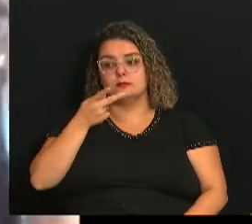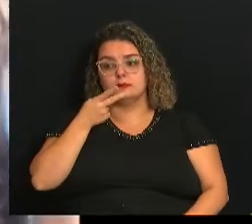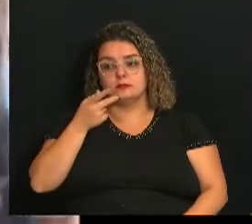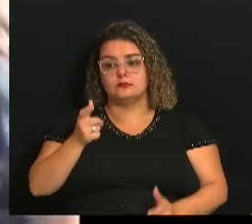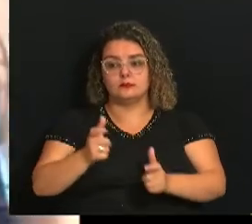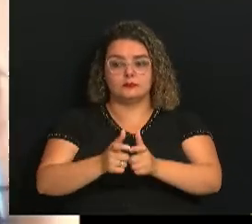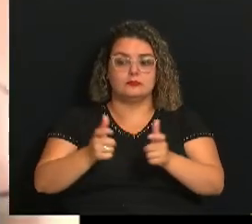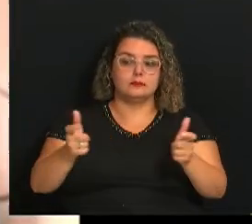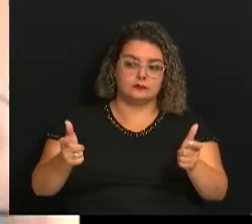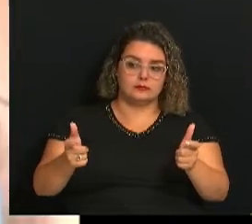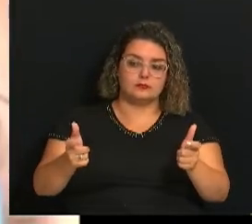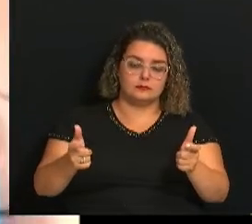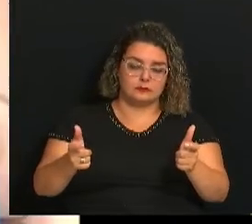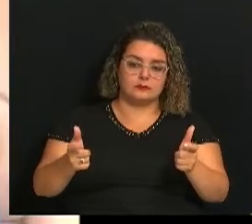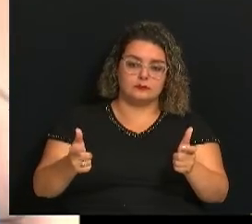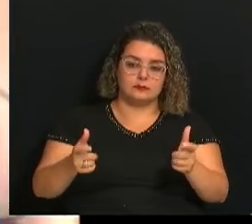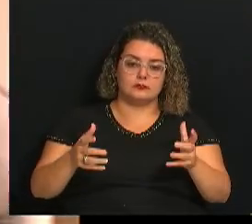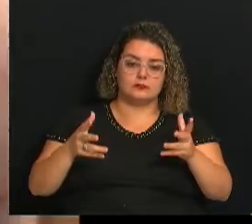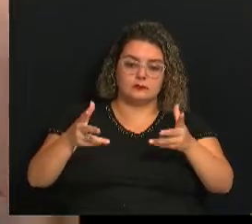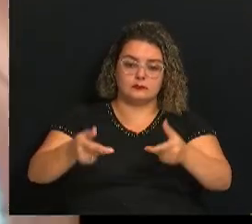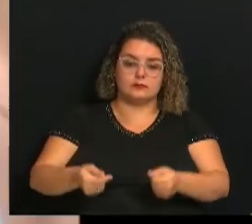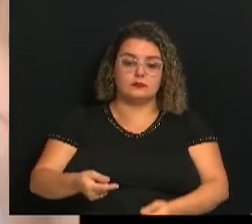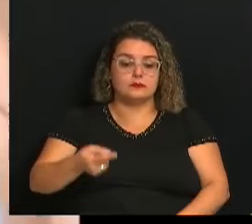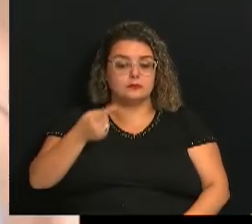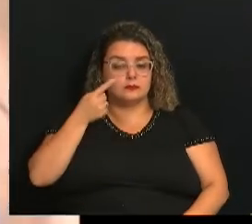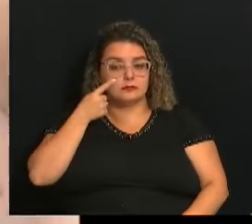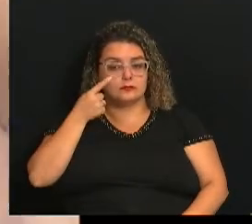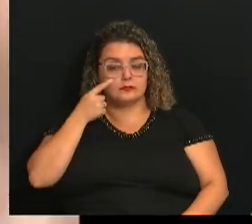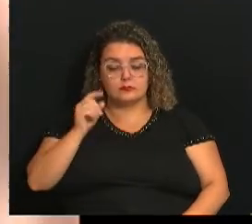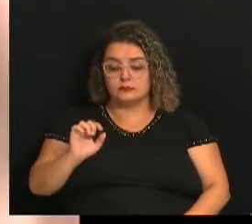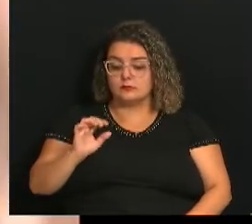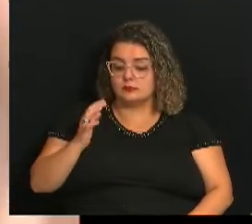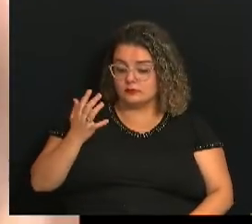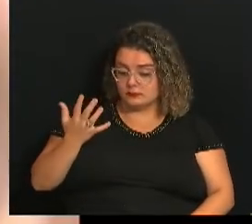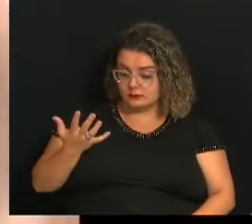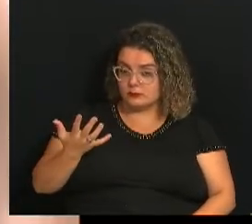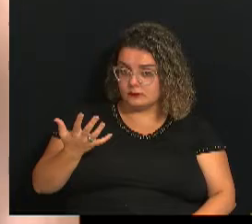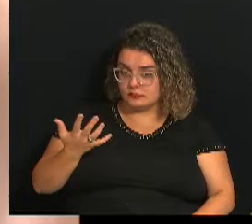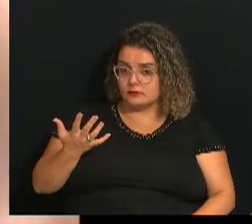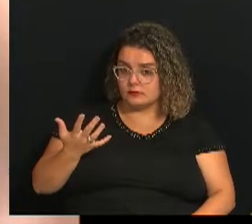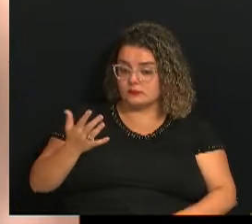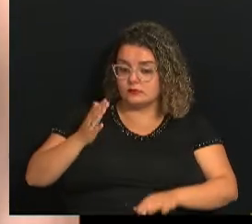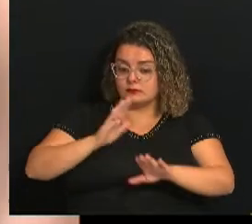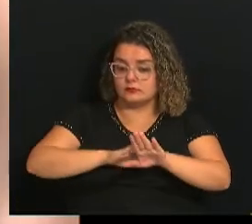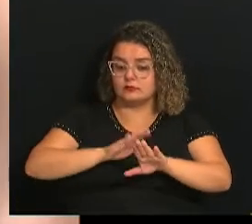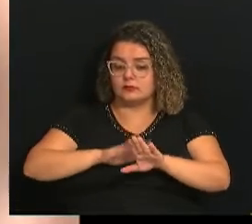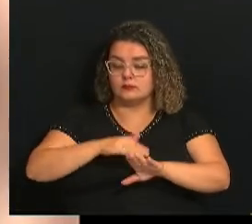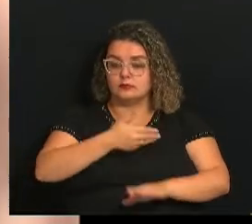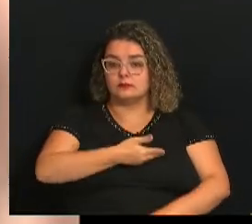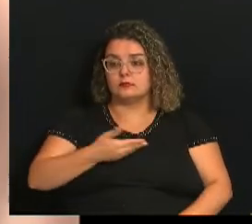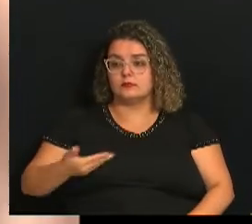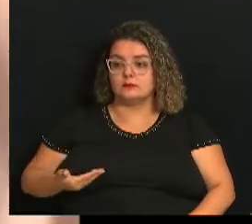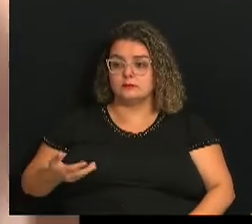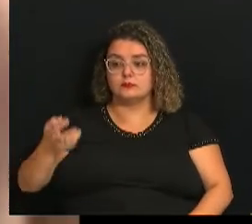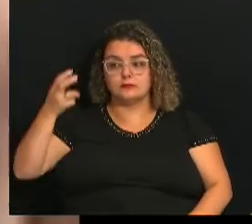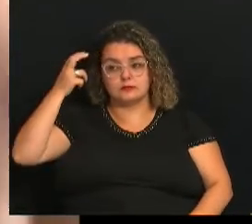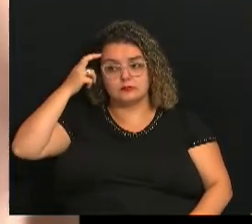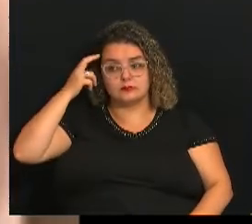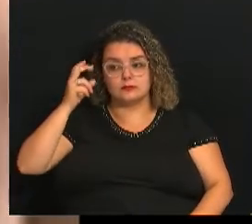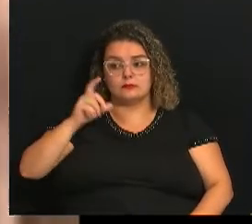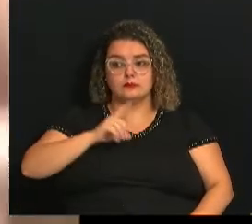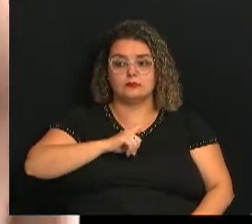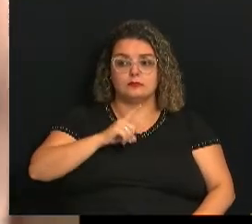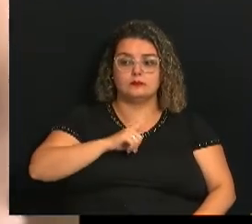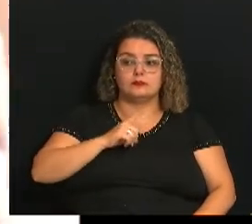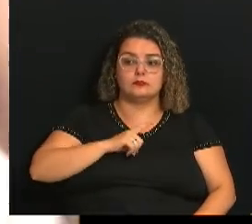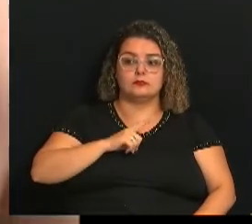parte do que a gente vê acontecer das ações públicas de cultura hoje, existem porque